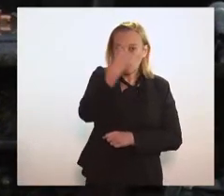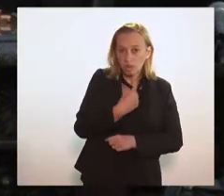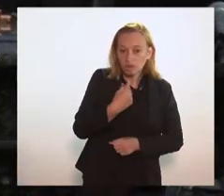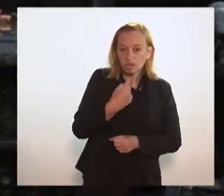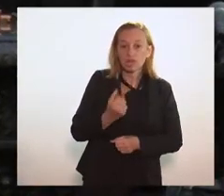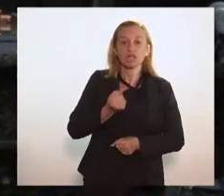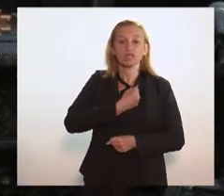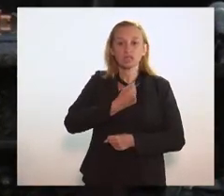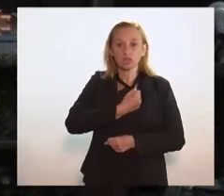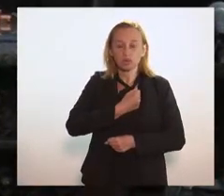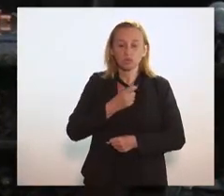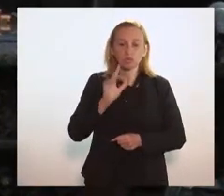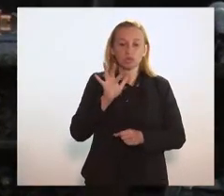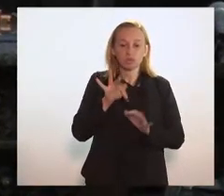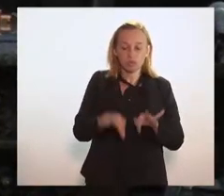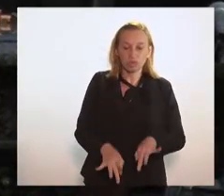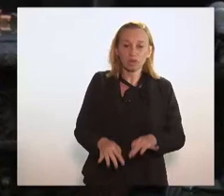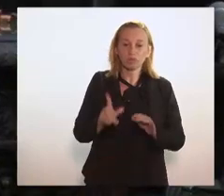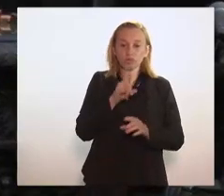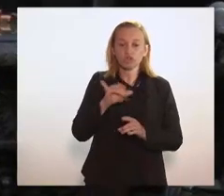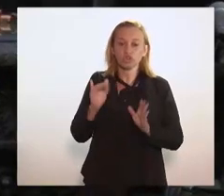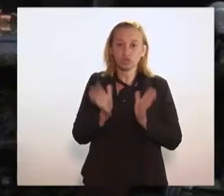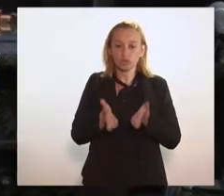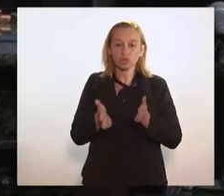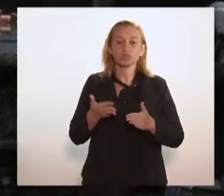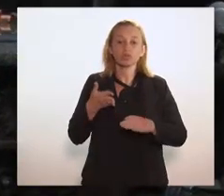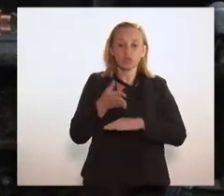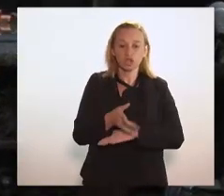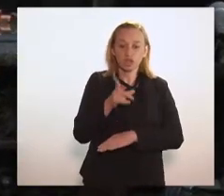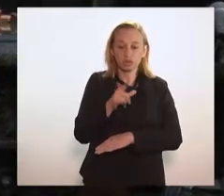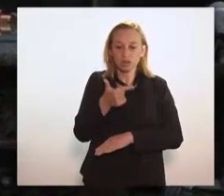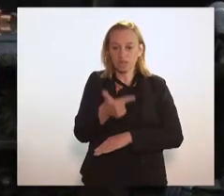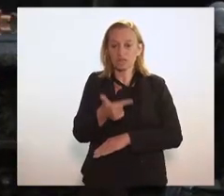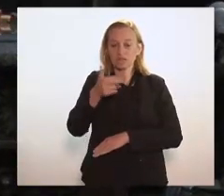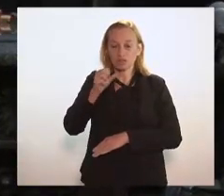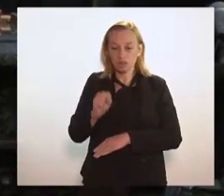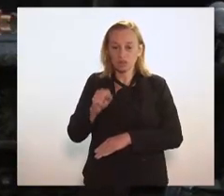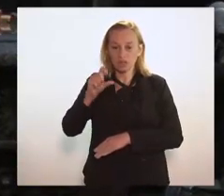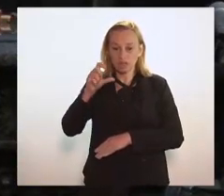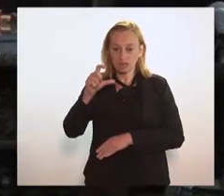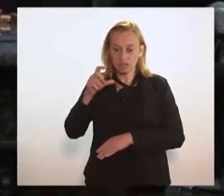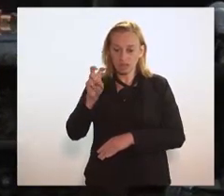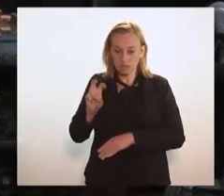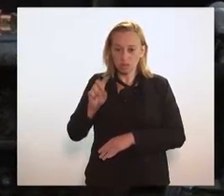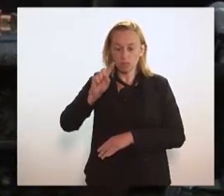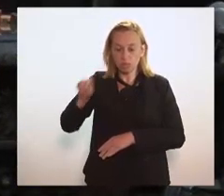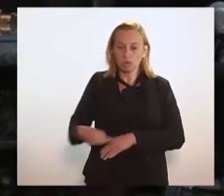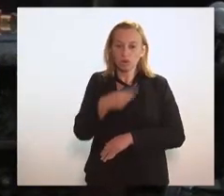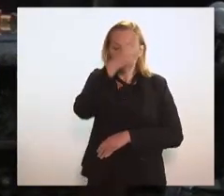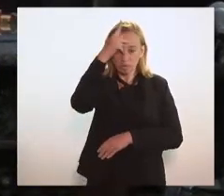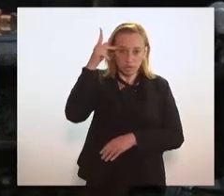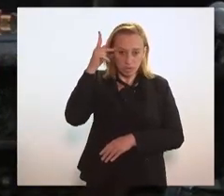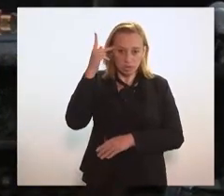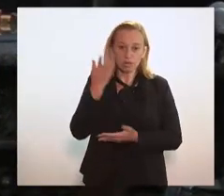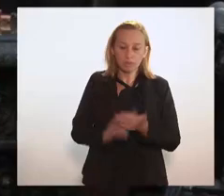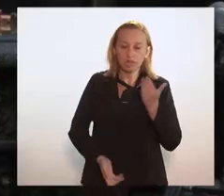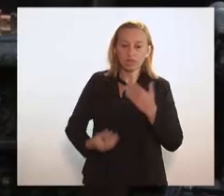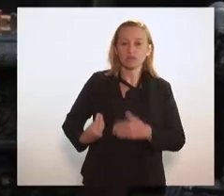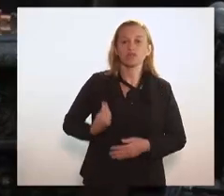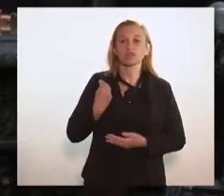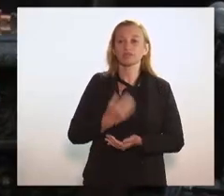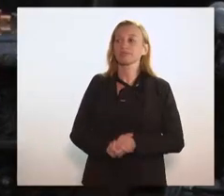esse número no final do dia de hoje pode chegar a 285 mil pessoas que perderam a